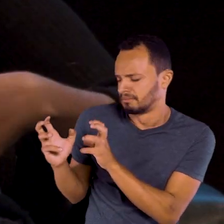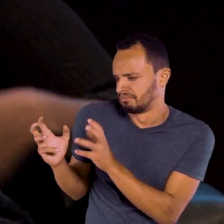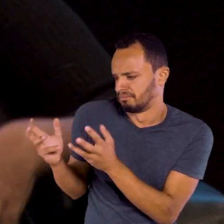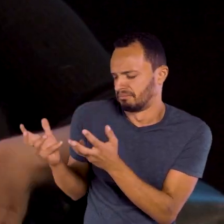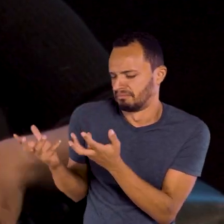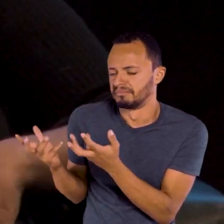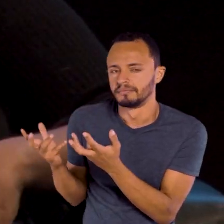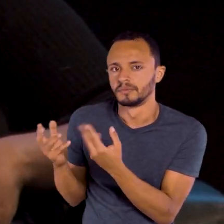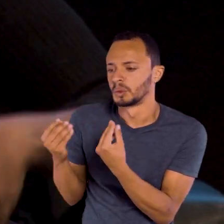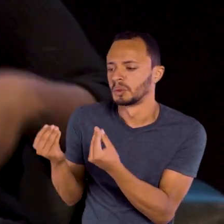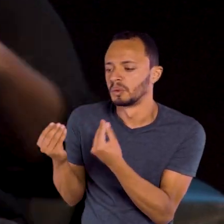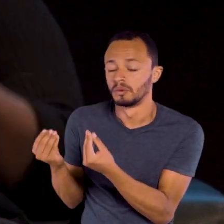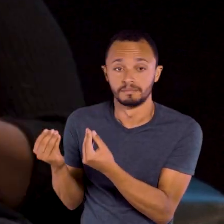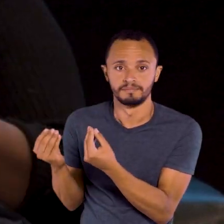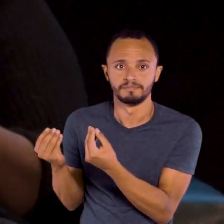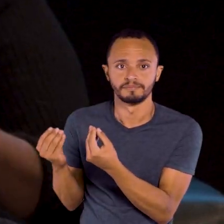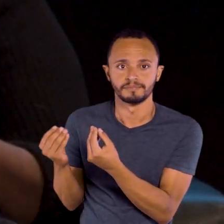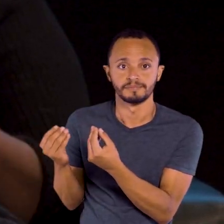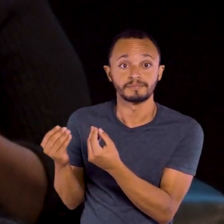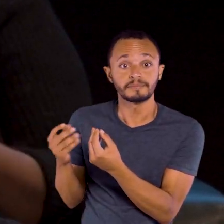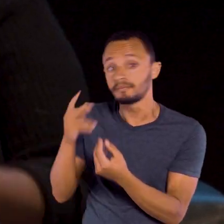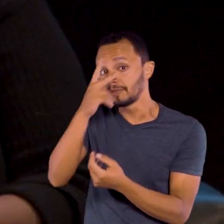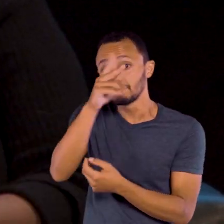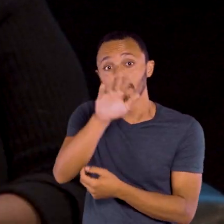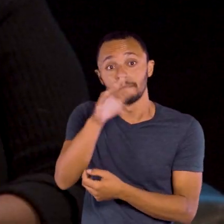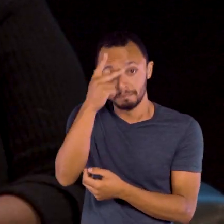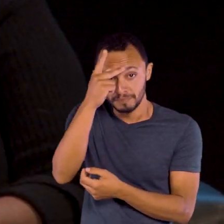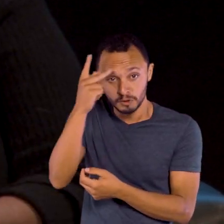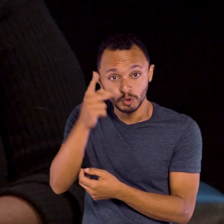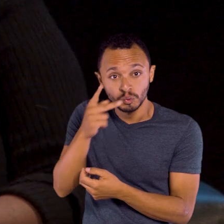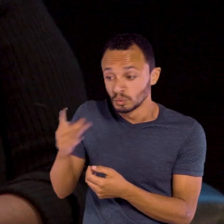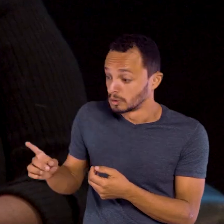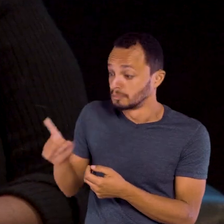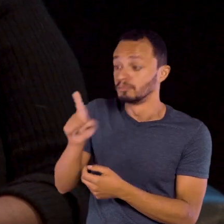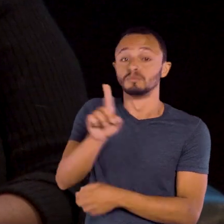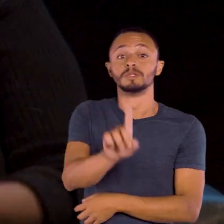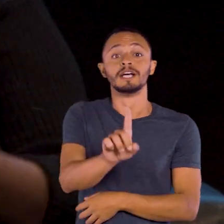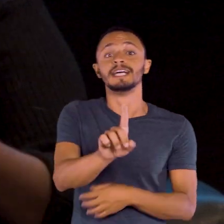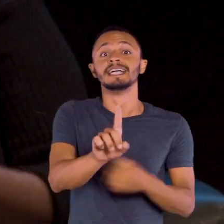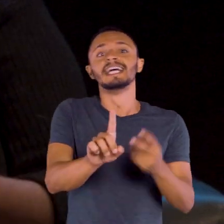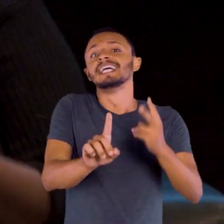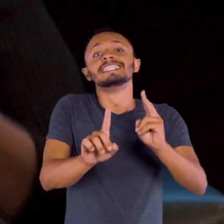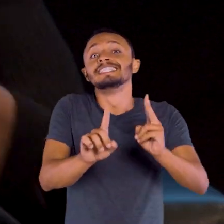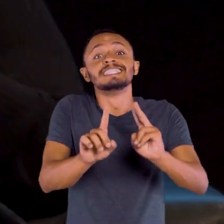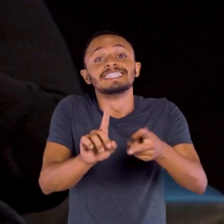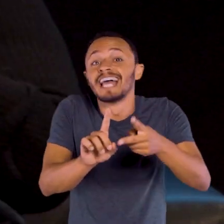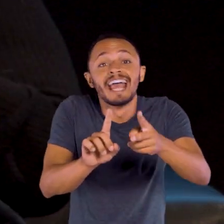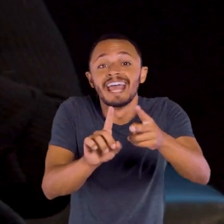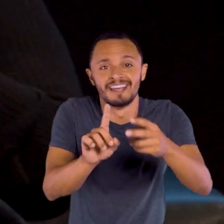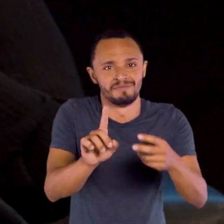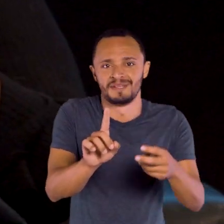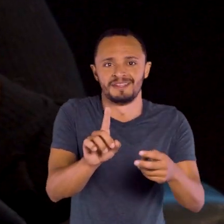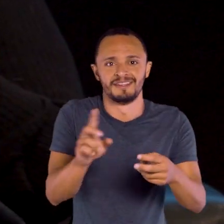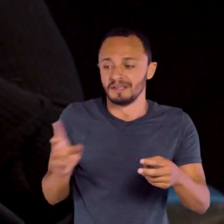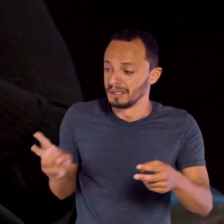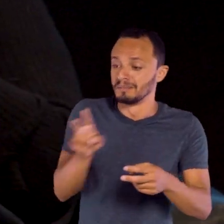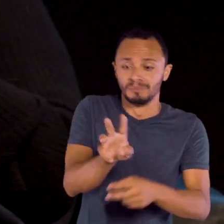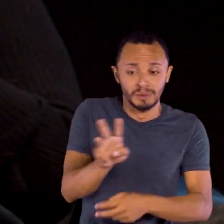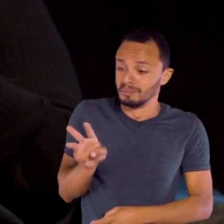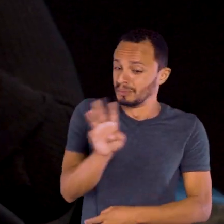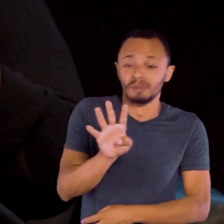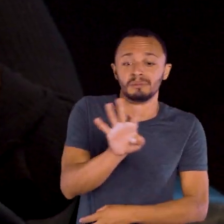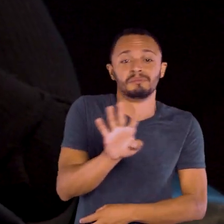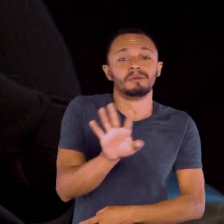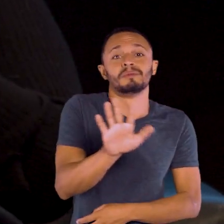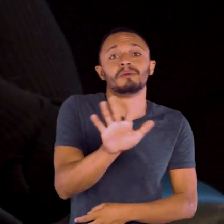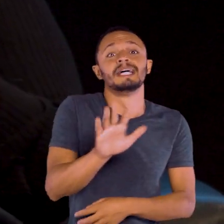escova a história a contrapelo, a gente vê que essas pessoas sempre estiveram ali. Sempre estiveram ali. Então, imaginar essas